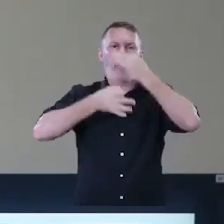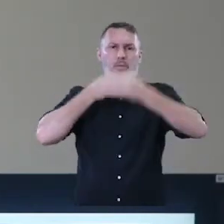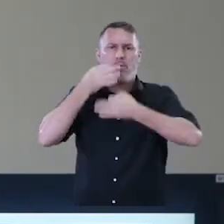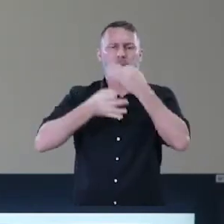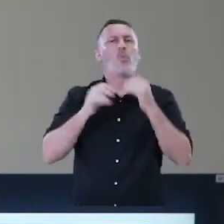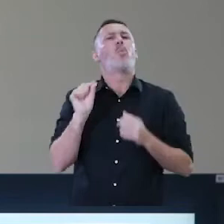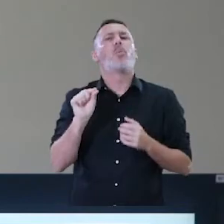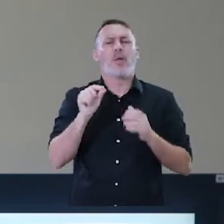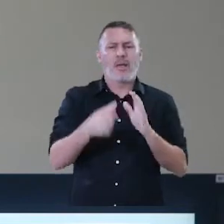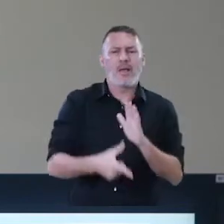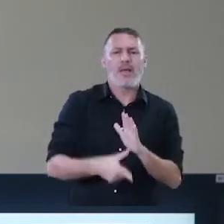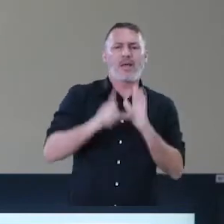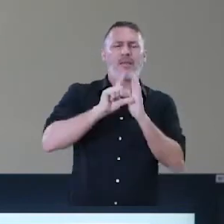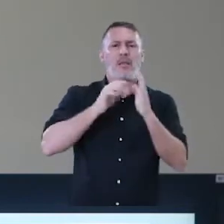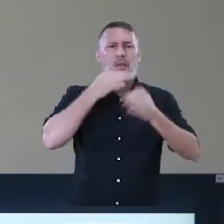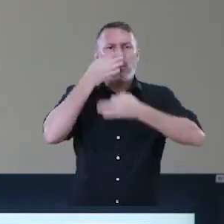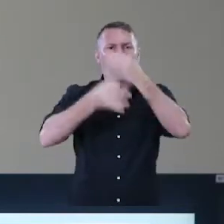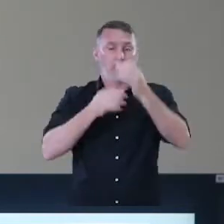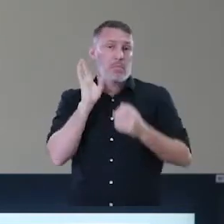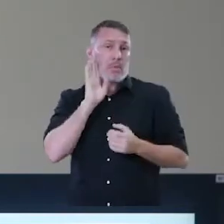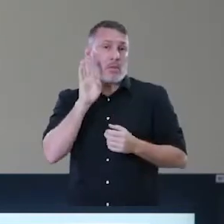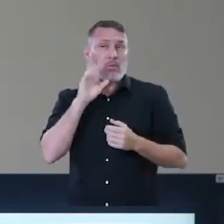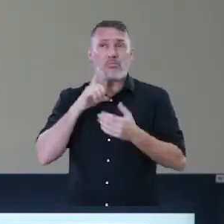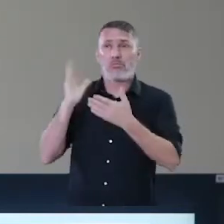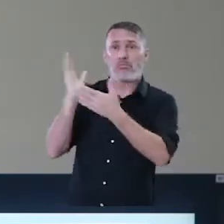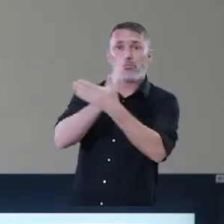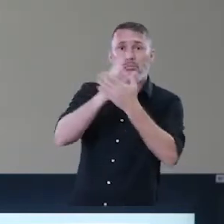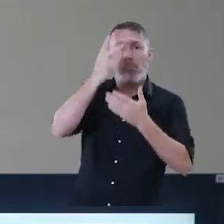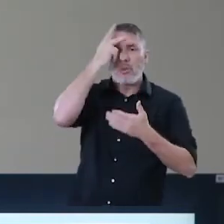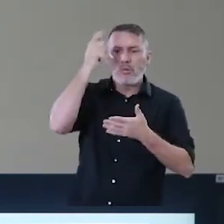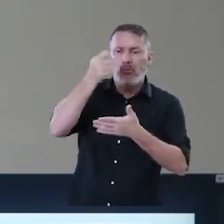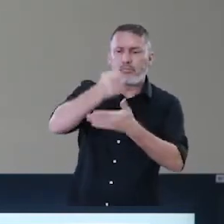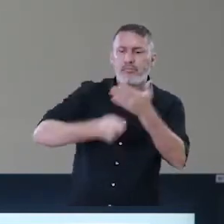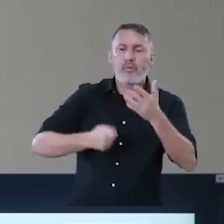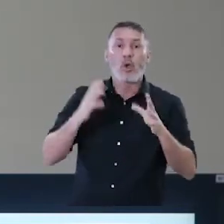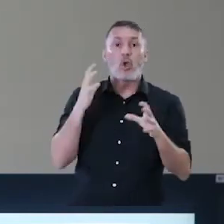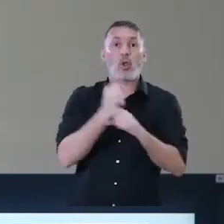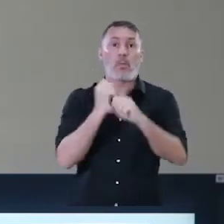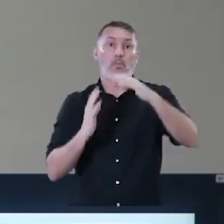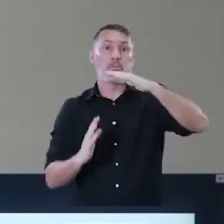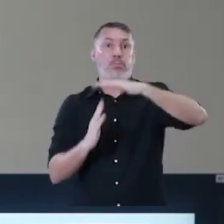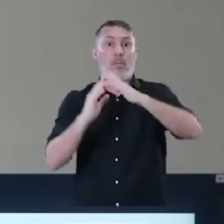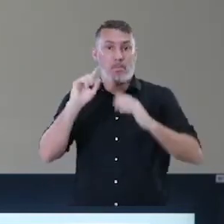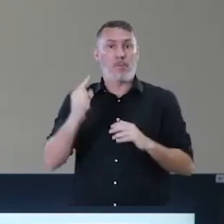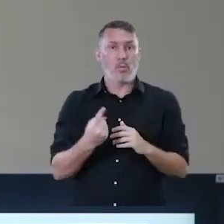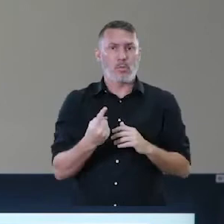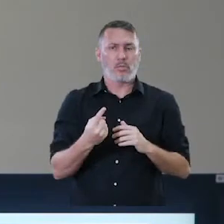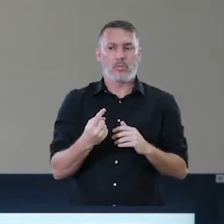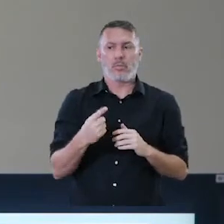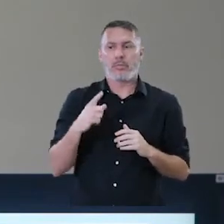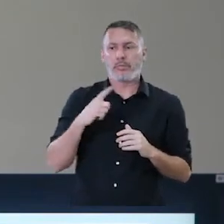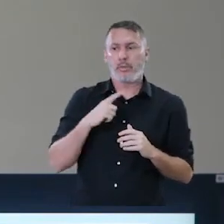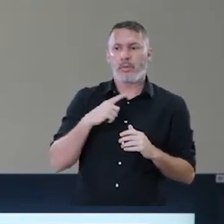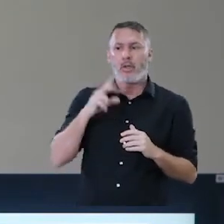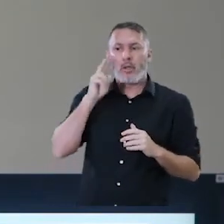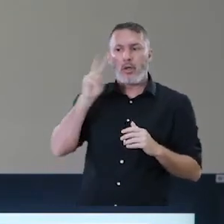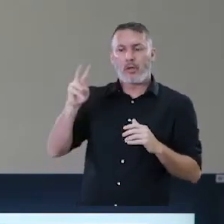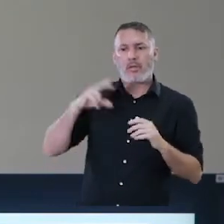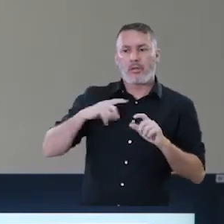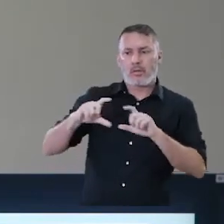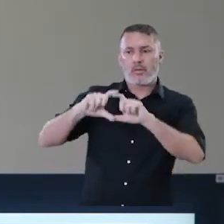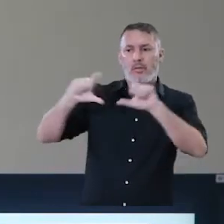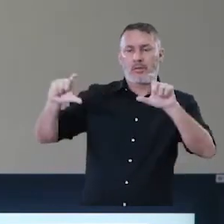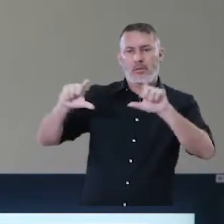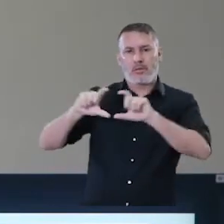argumentativa. É uma estratégia bacana utilizada por alguns alunos que alcançaram nota 1000. São curtas